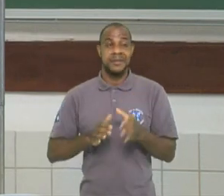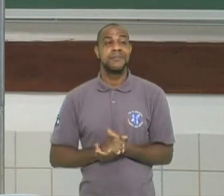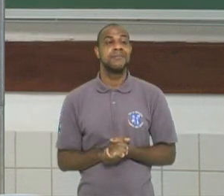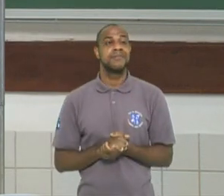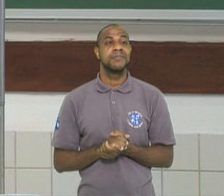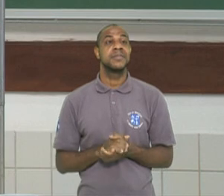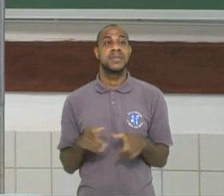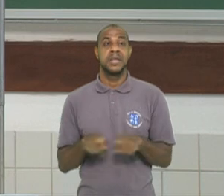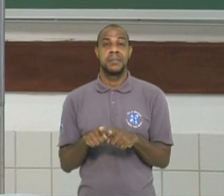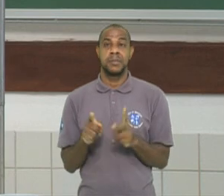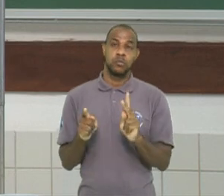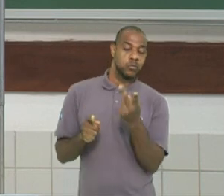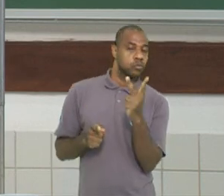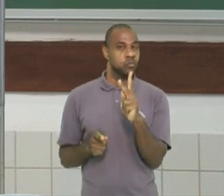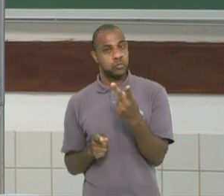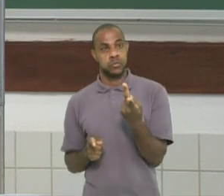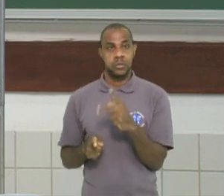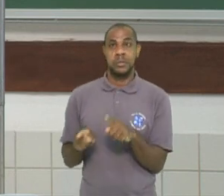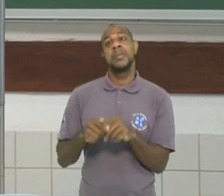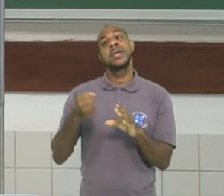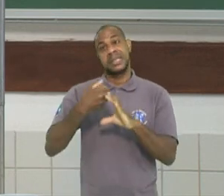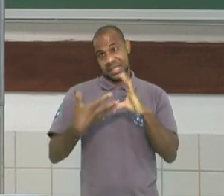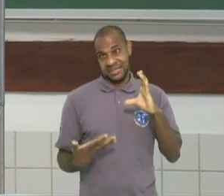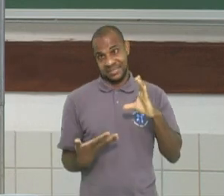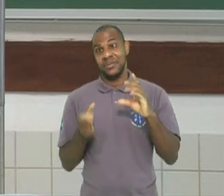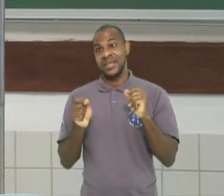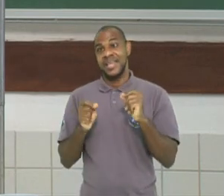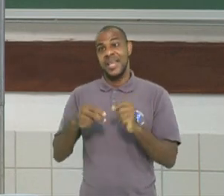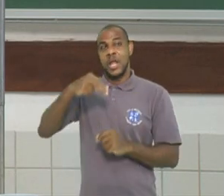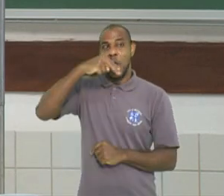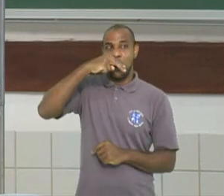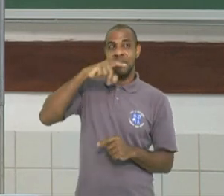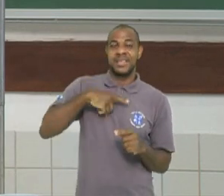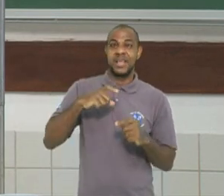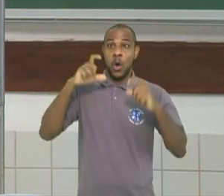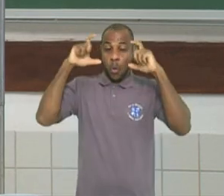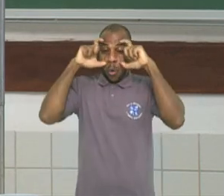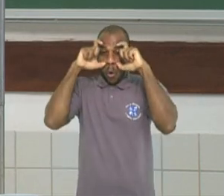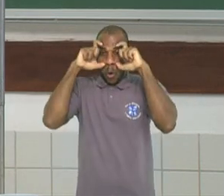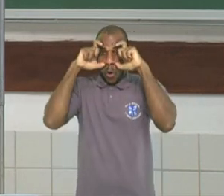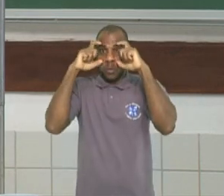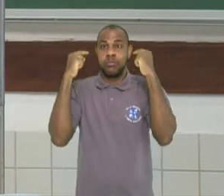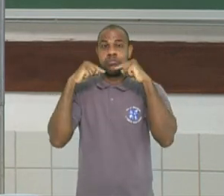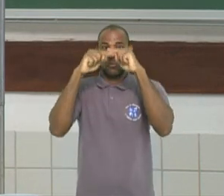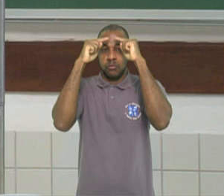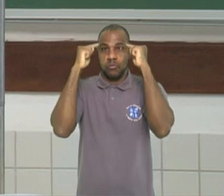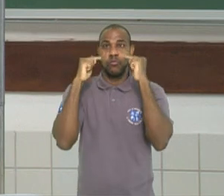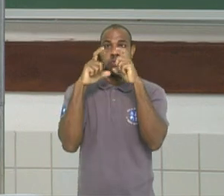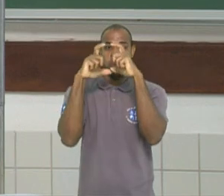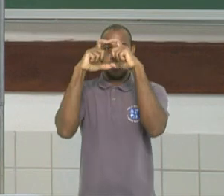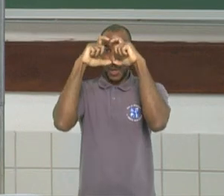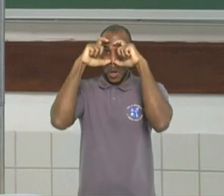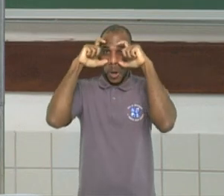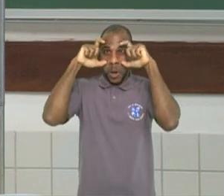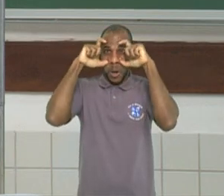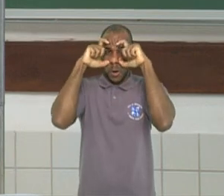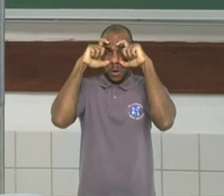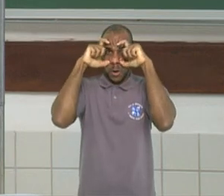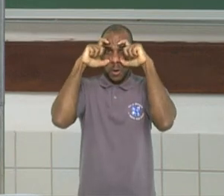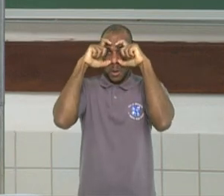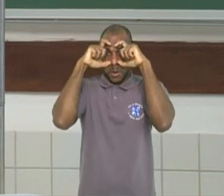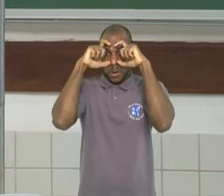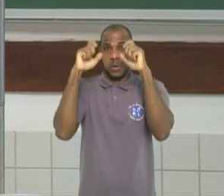em um quanto outro Exatamente porque ele falou das características da Mônica que ela tem aquele olho junto se separaram a cabeça extremamente